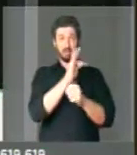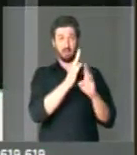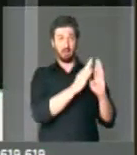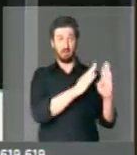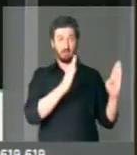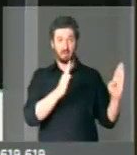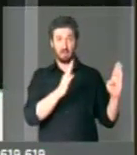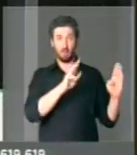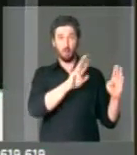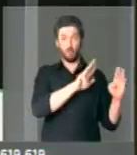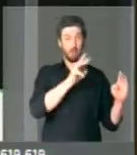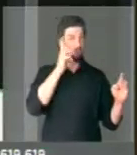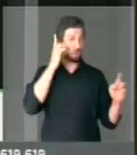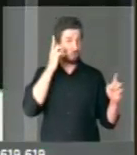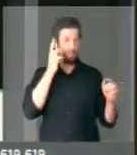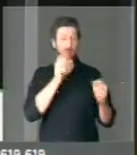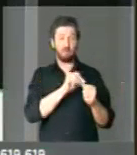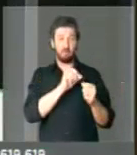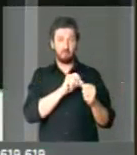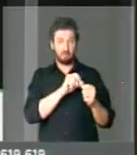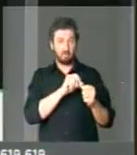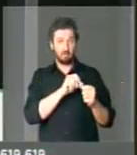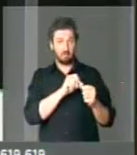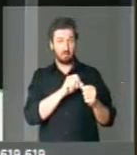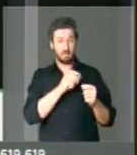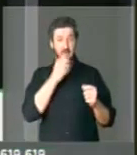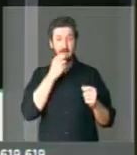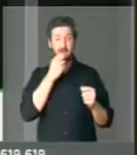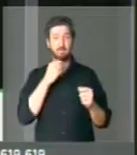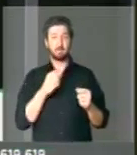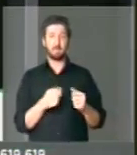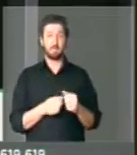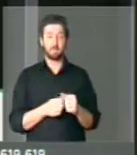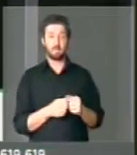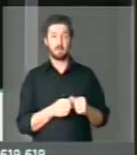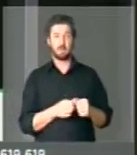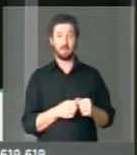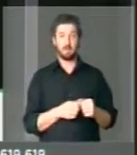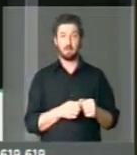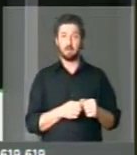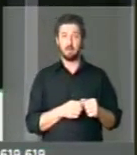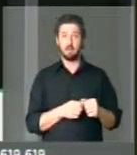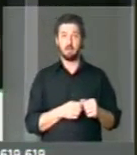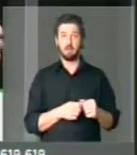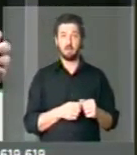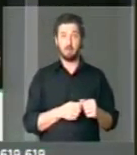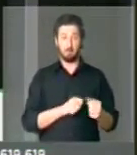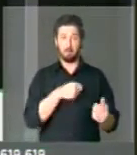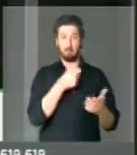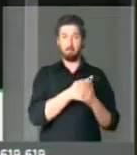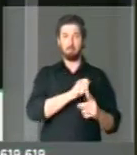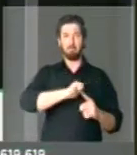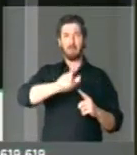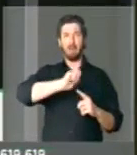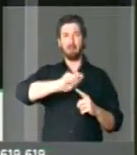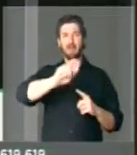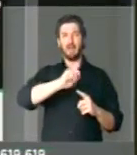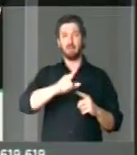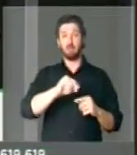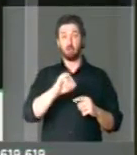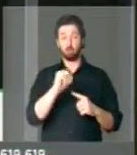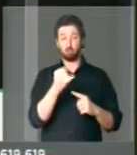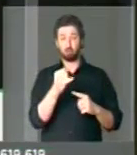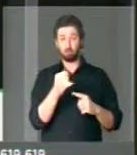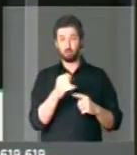à frente do governo federal, o PT, nas pessoas do ex-presidente Lula e da ex-presidente Dilma Rousseff, pagaram, senhor presidente, só